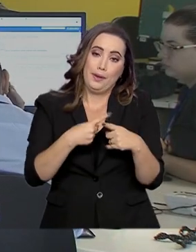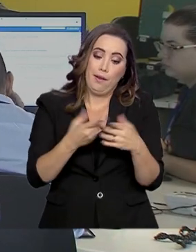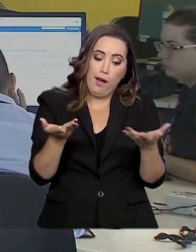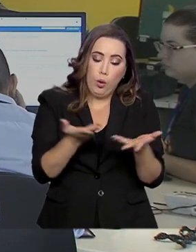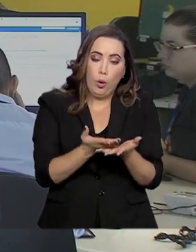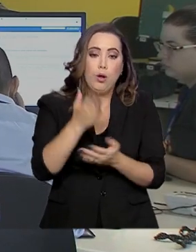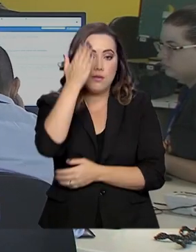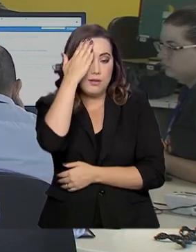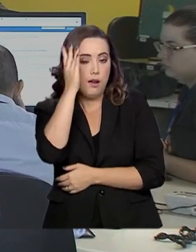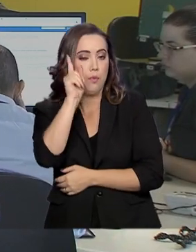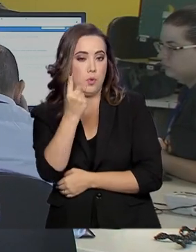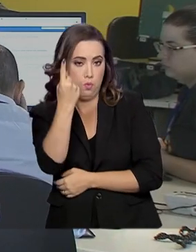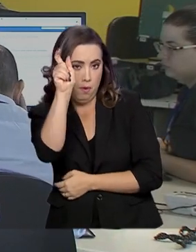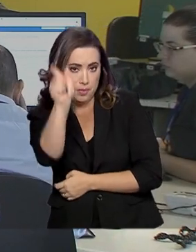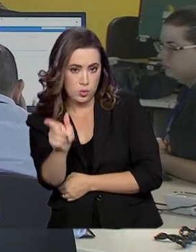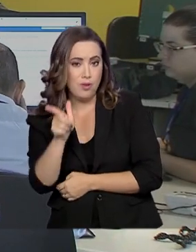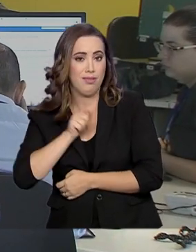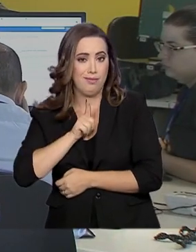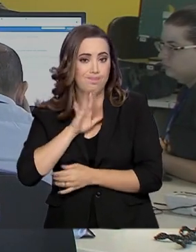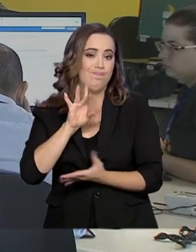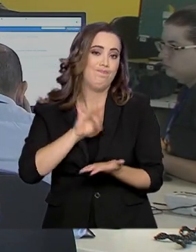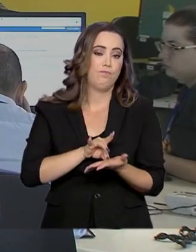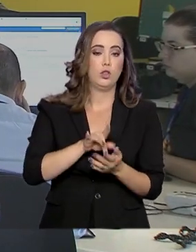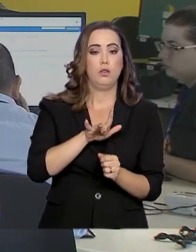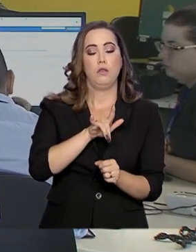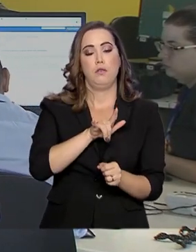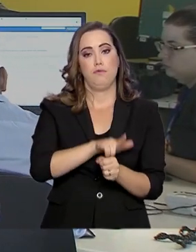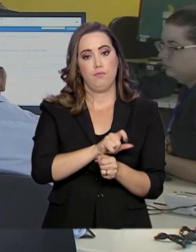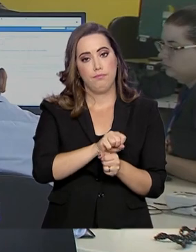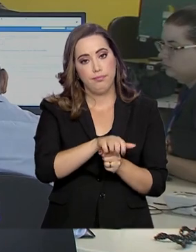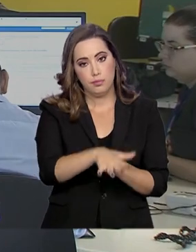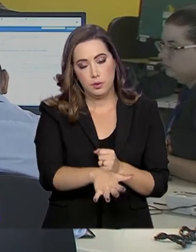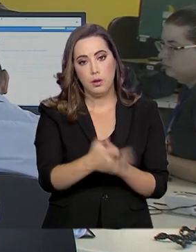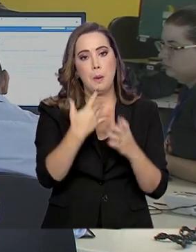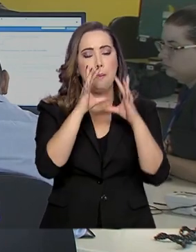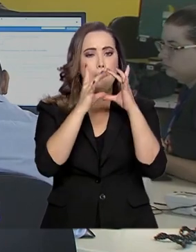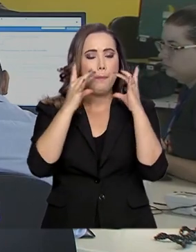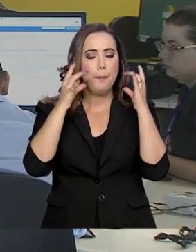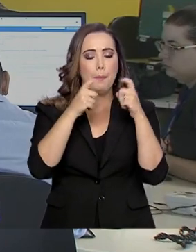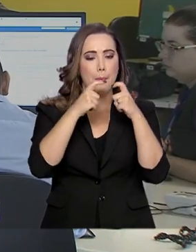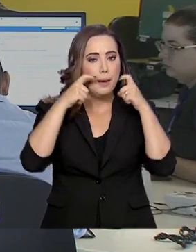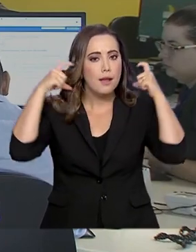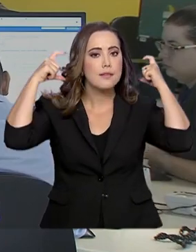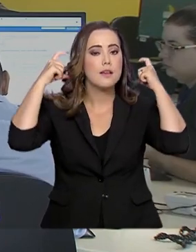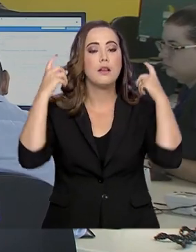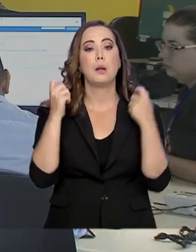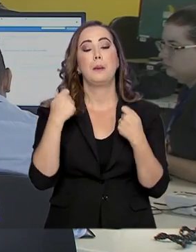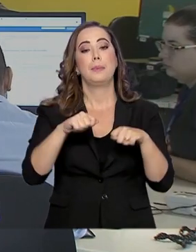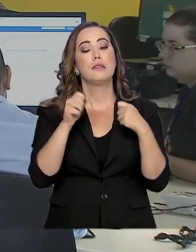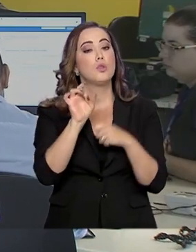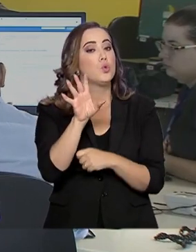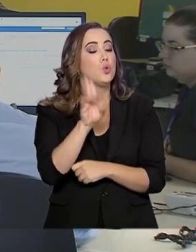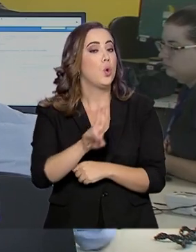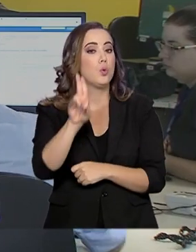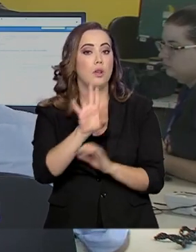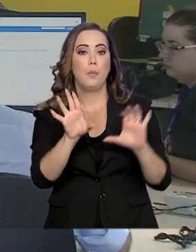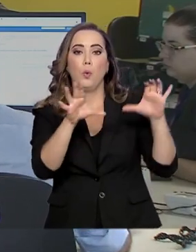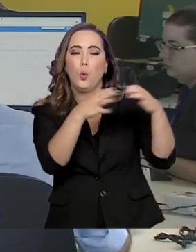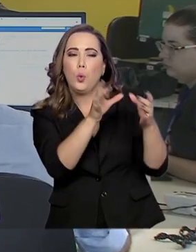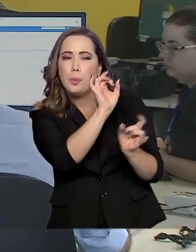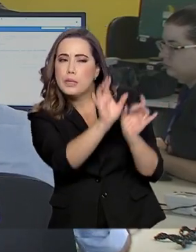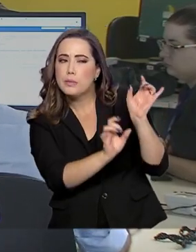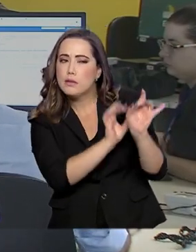da confirmação do primeiro caso. A OMS reforçou que produtos como máscaras precisam ser usados apenas por grupos